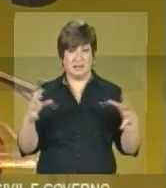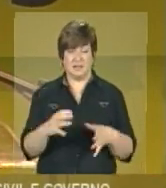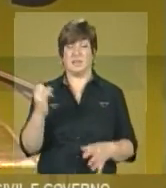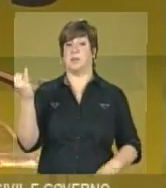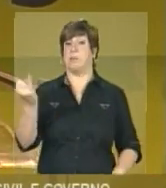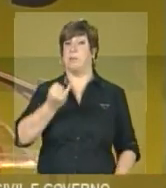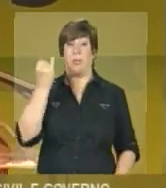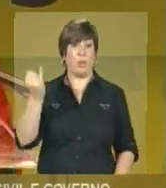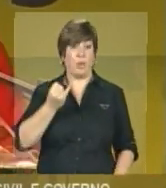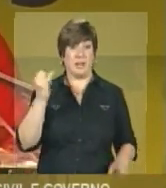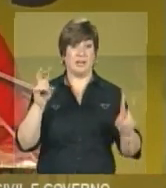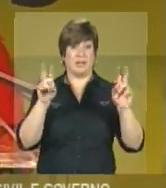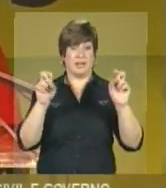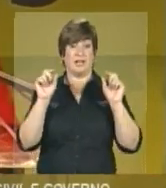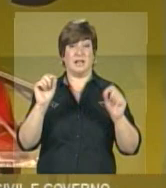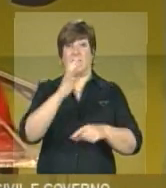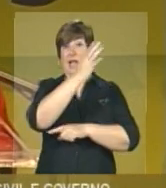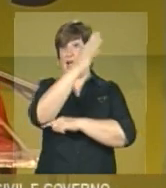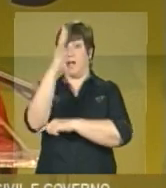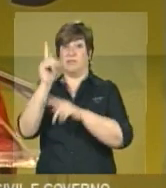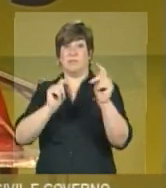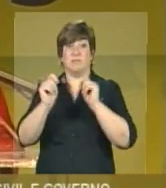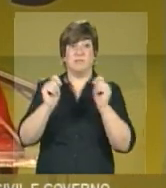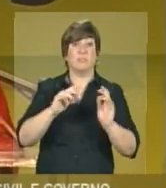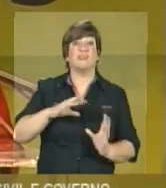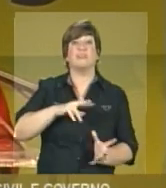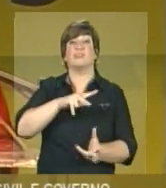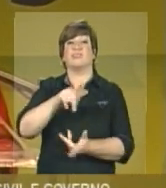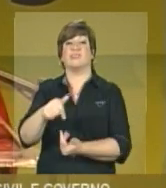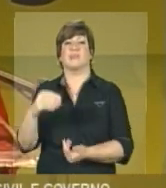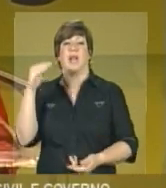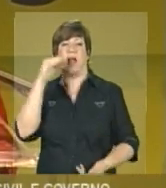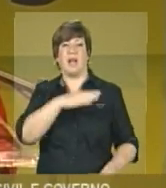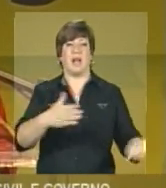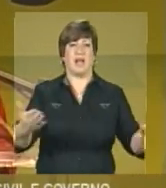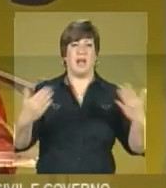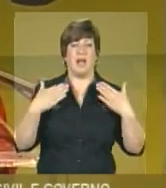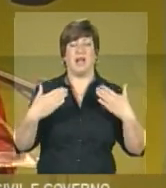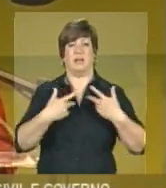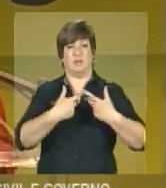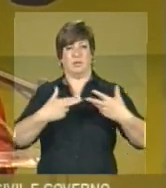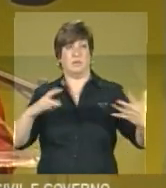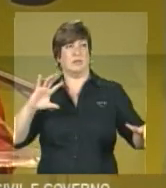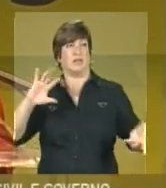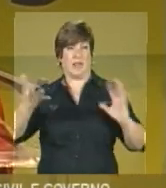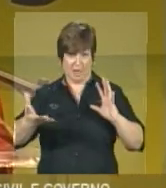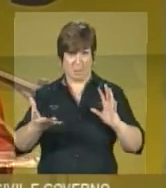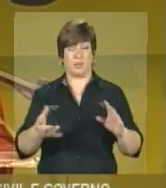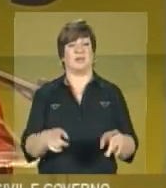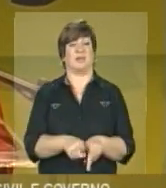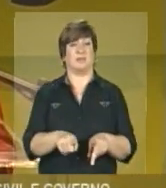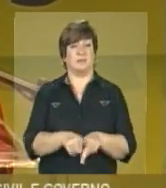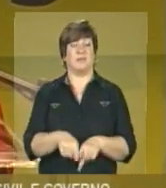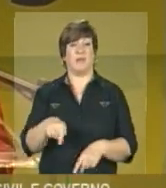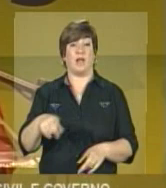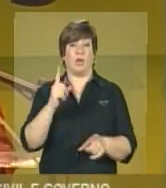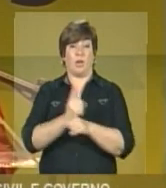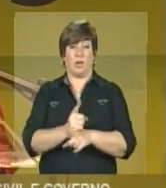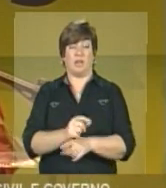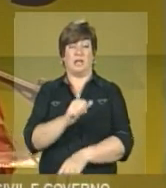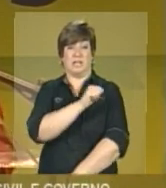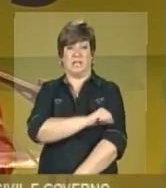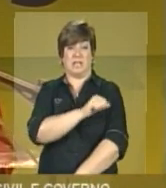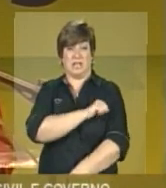importante questão ambiental e nos problemas da mudança do clima, o encontro do